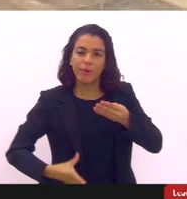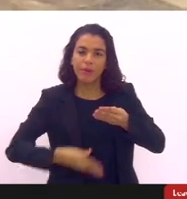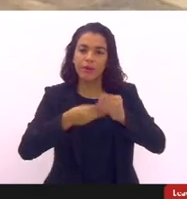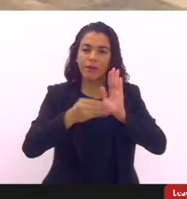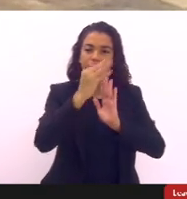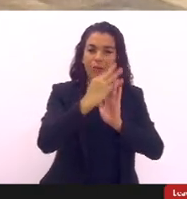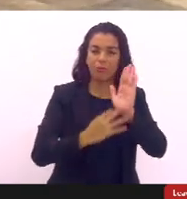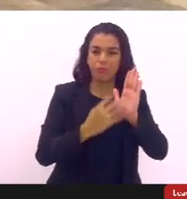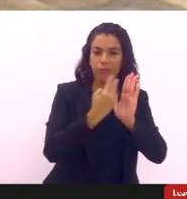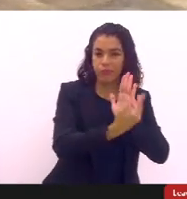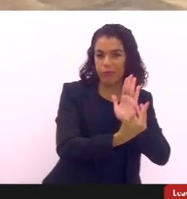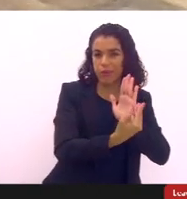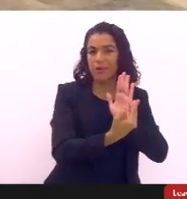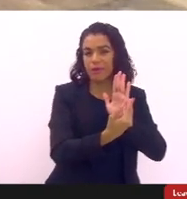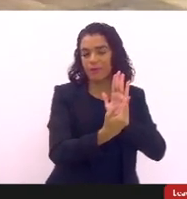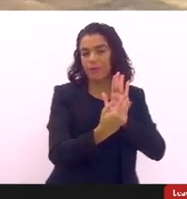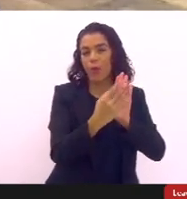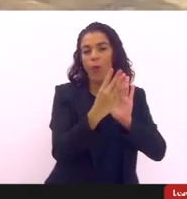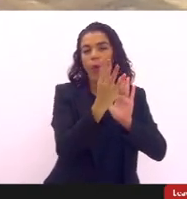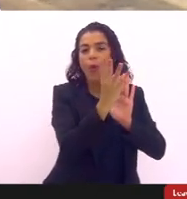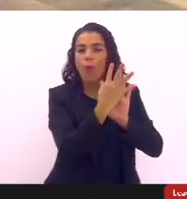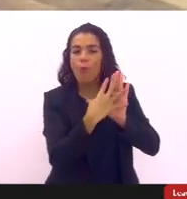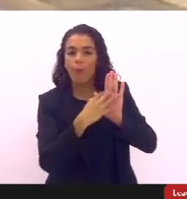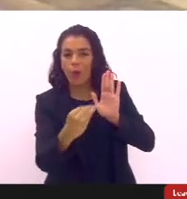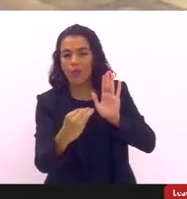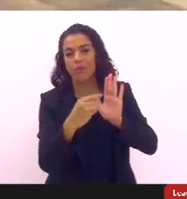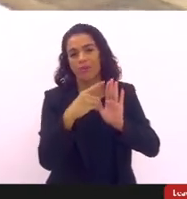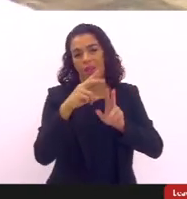desse serviço no âmbito prisional da melhor forma.